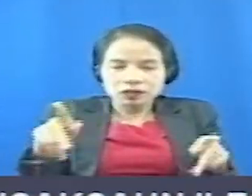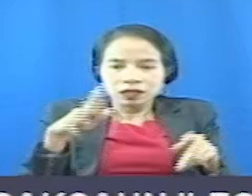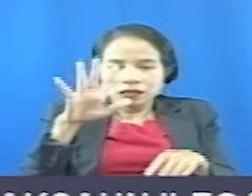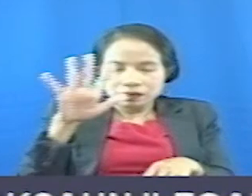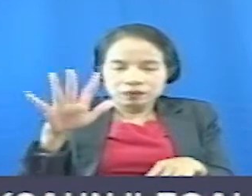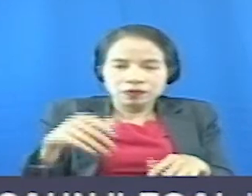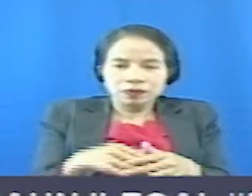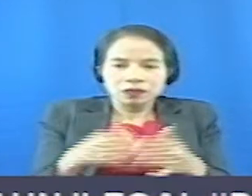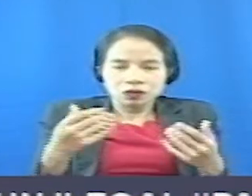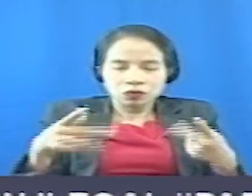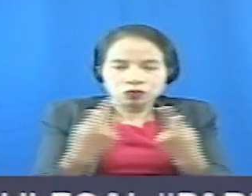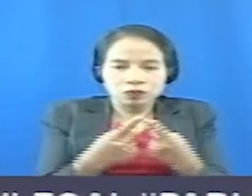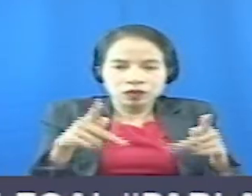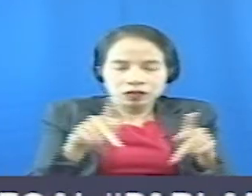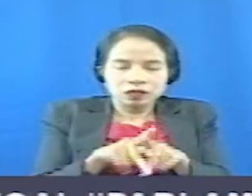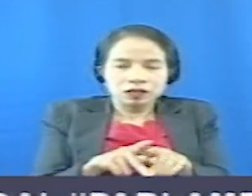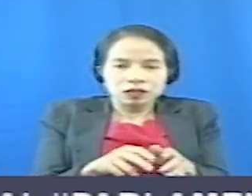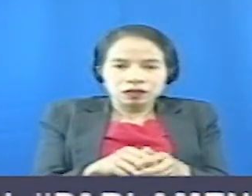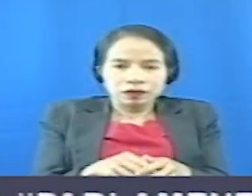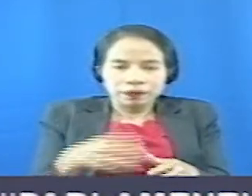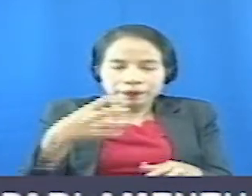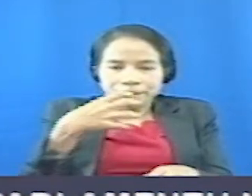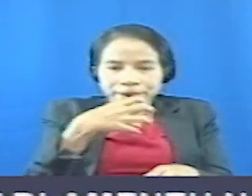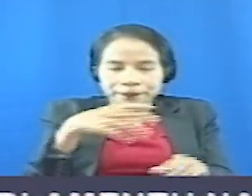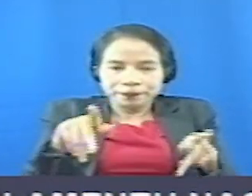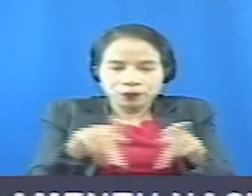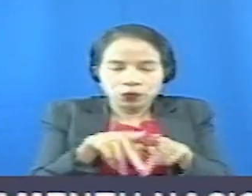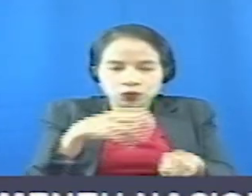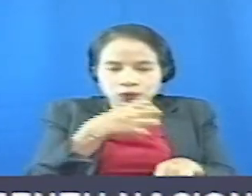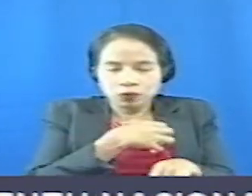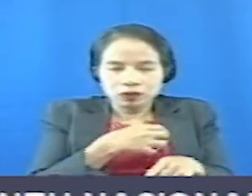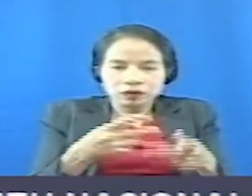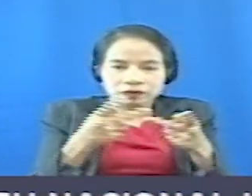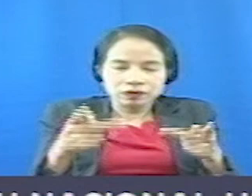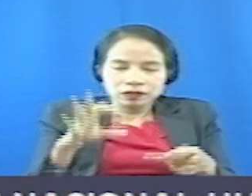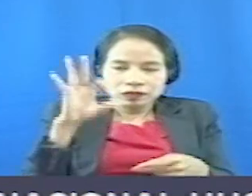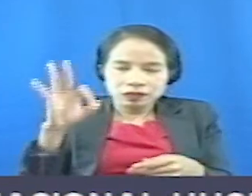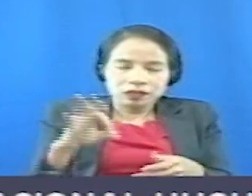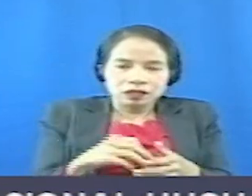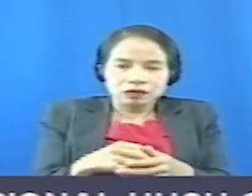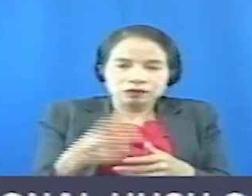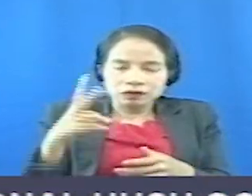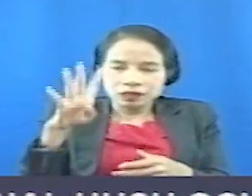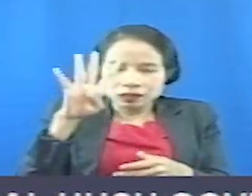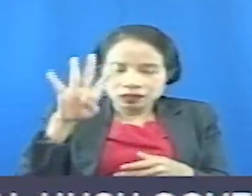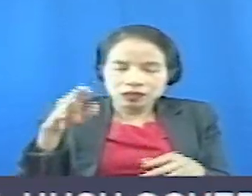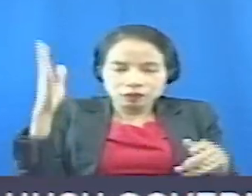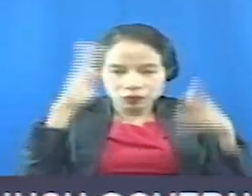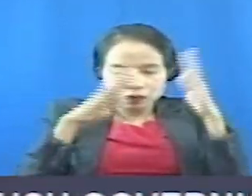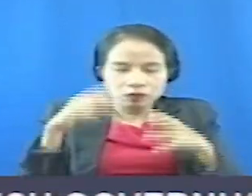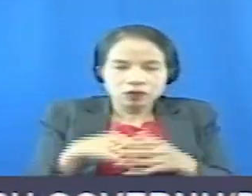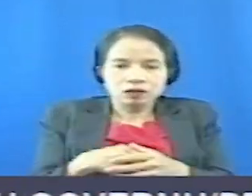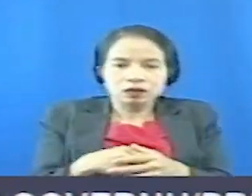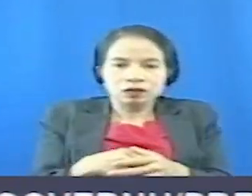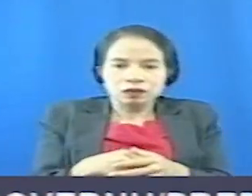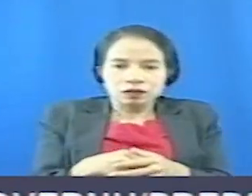ni kompanya Bravo iona posto polisia ia area fronteriza sia no vigilancia hat nune problema recursos